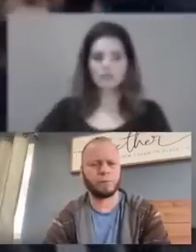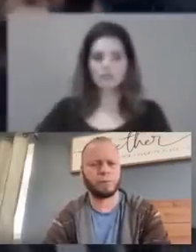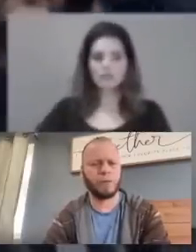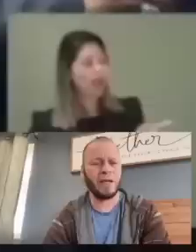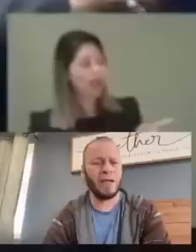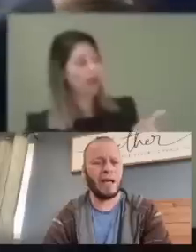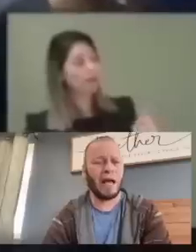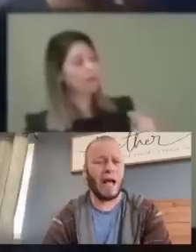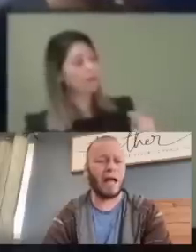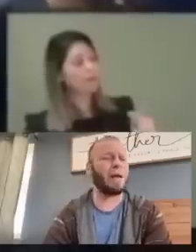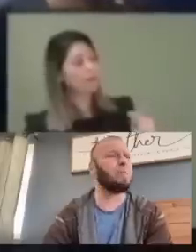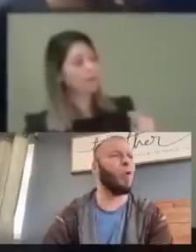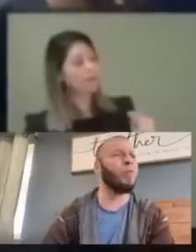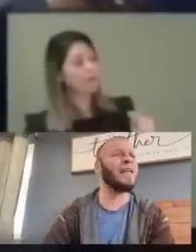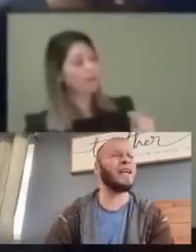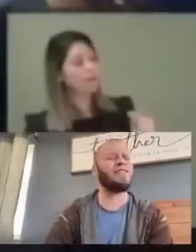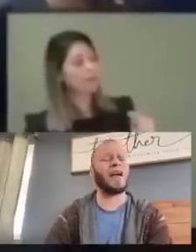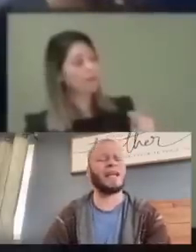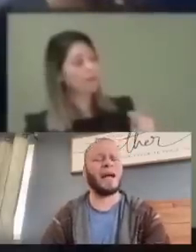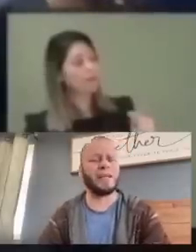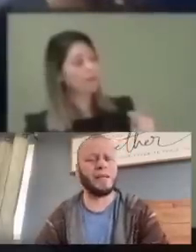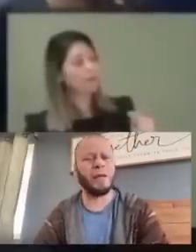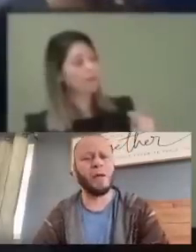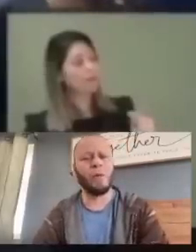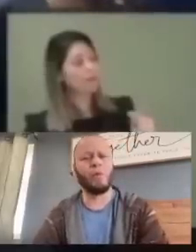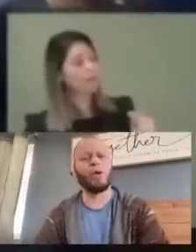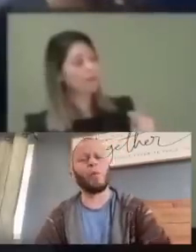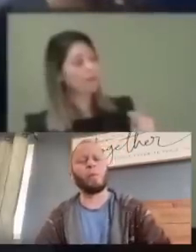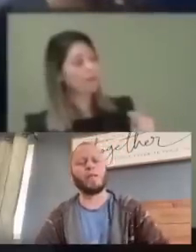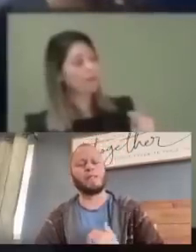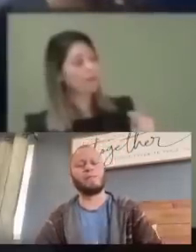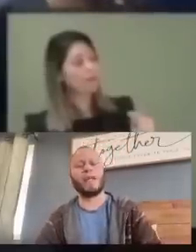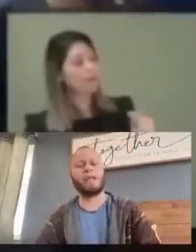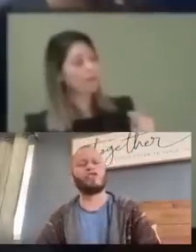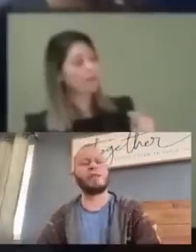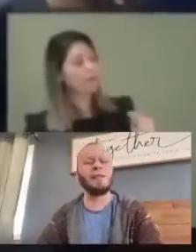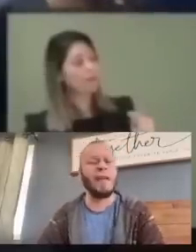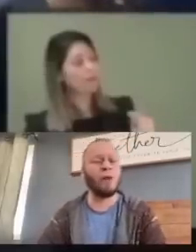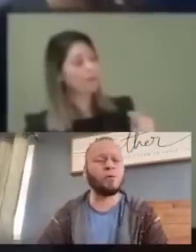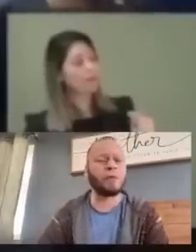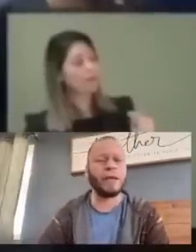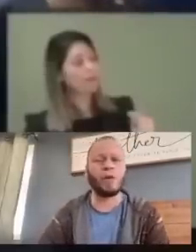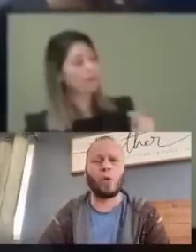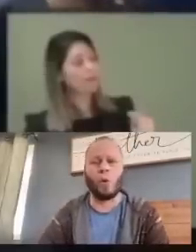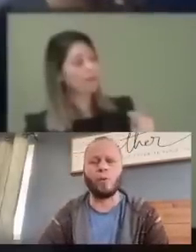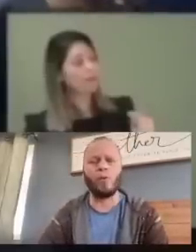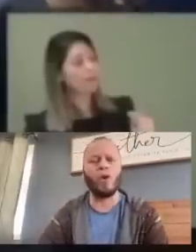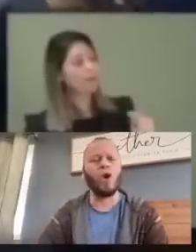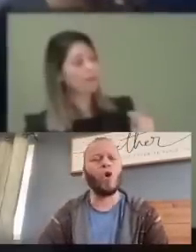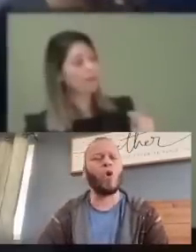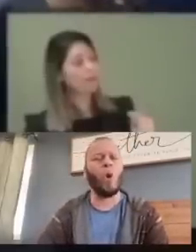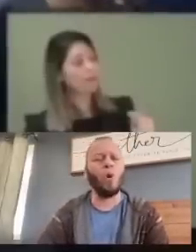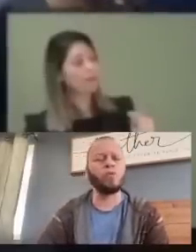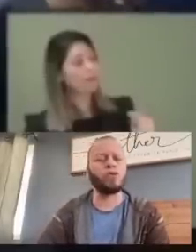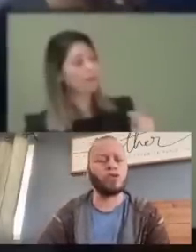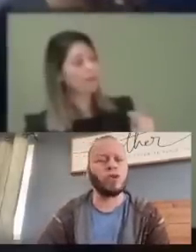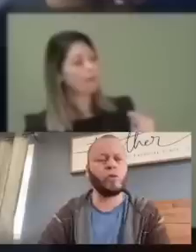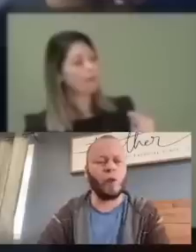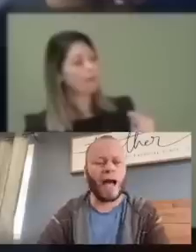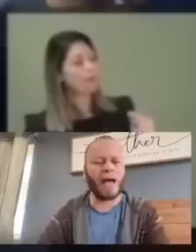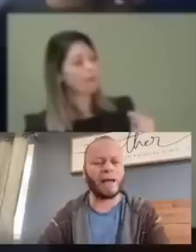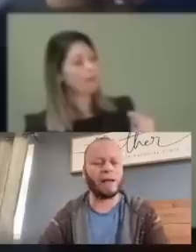cargo eu vou falar a república vai cair porque o presidente não tem como